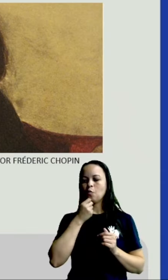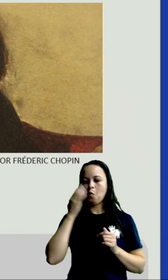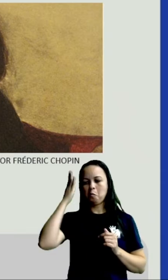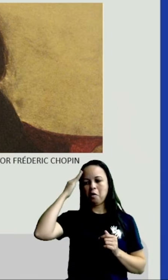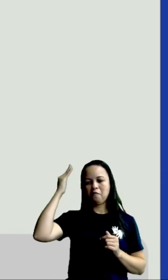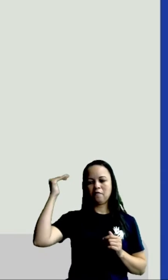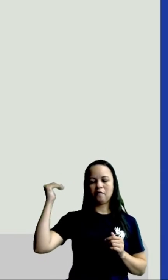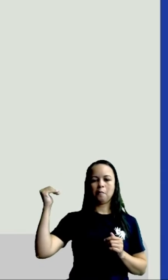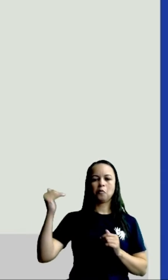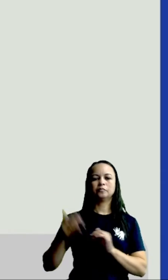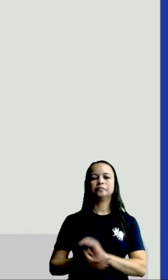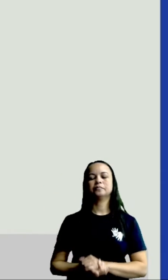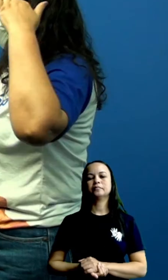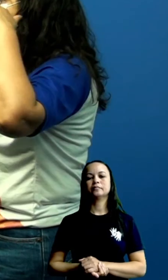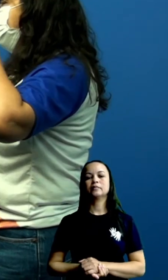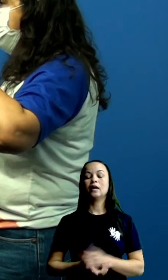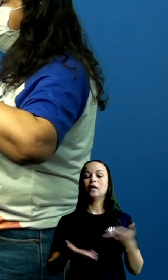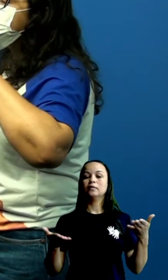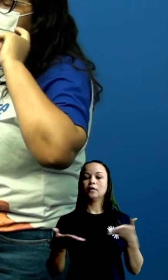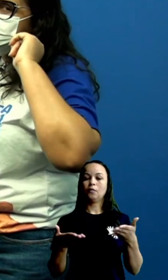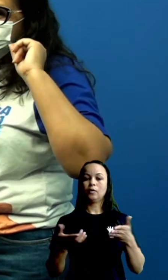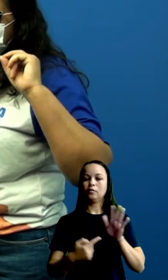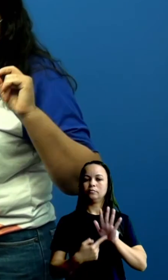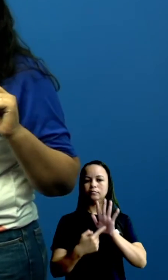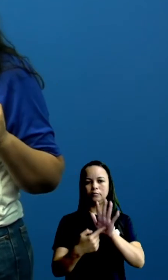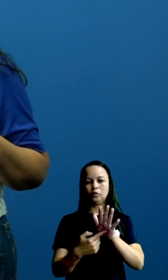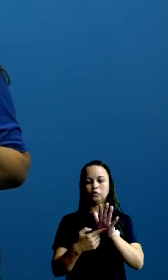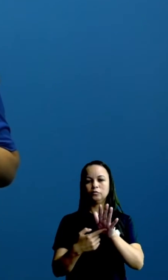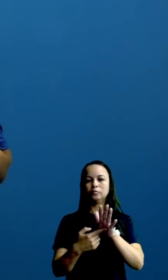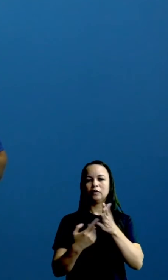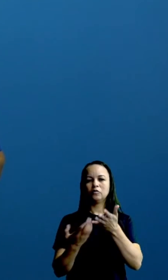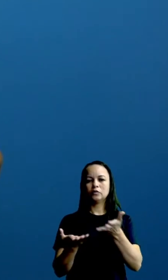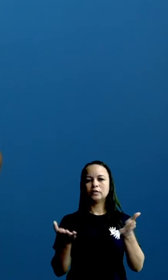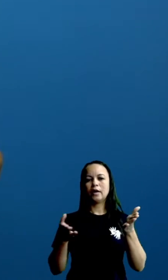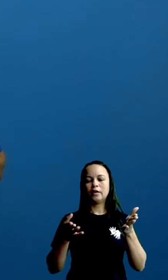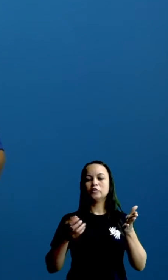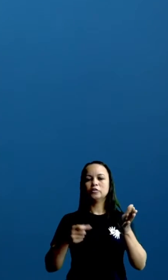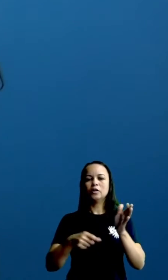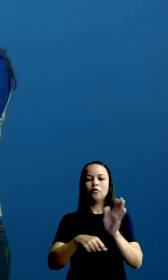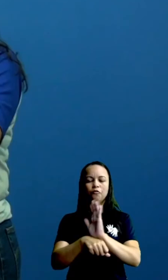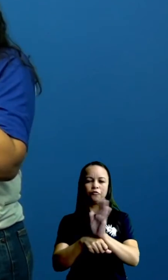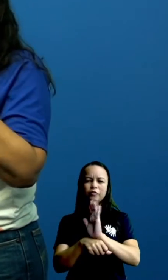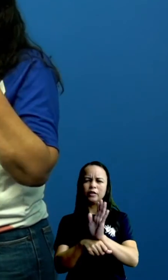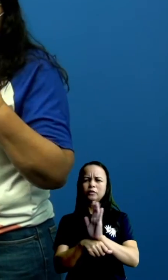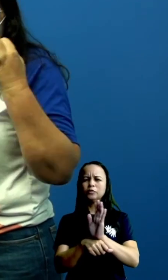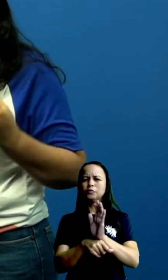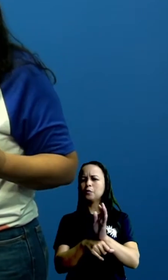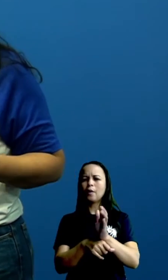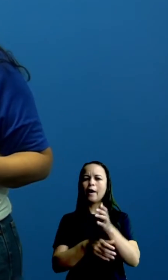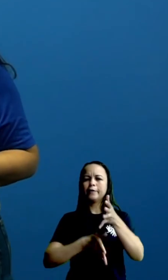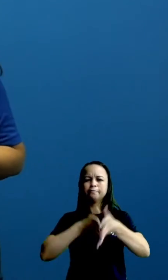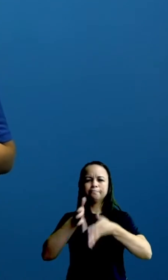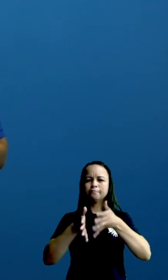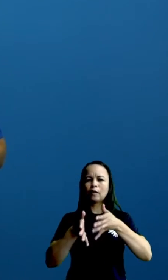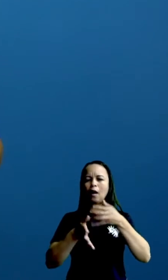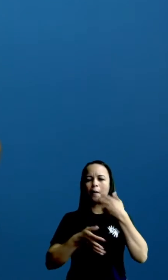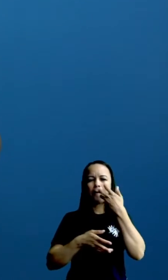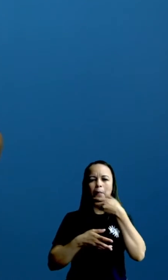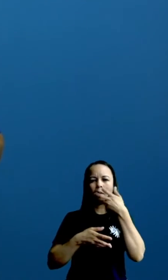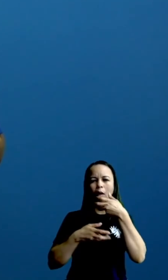vamos ver como ser mais sobre isso Bom dia Raquel agora vai apresentar uma coisa para você está que eu não podia deixar